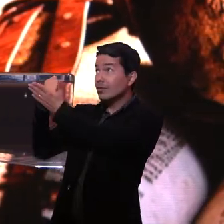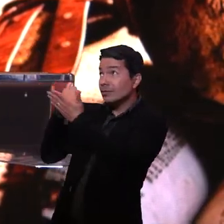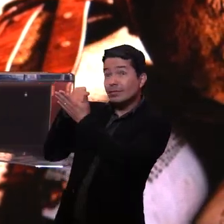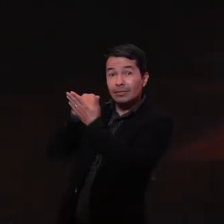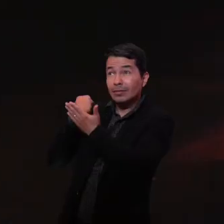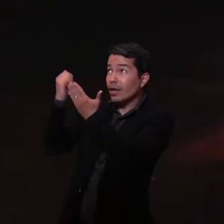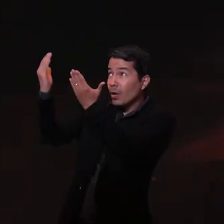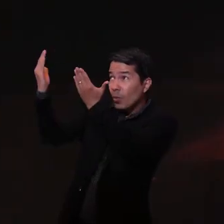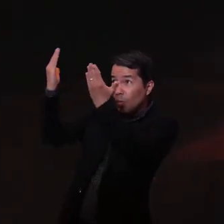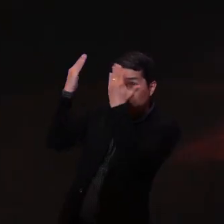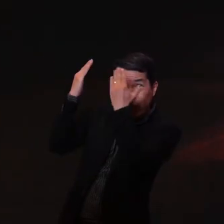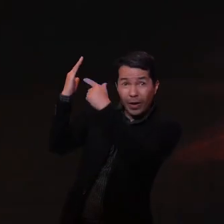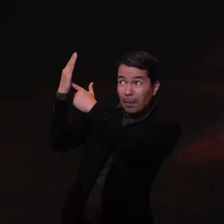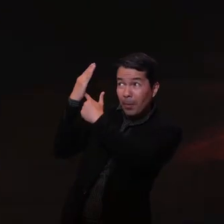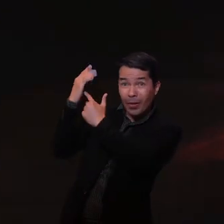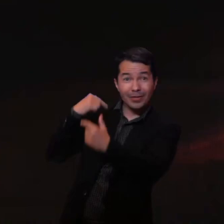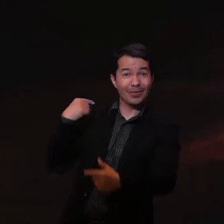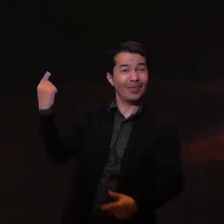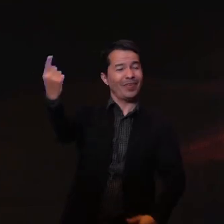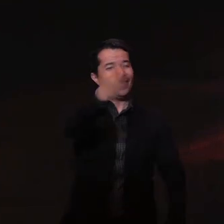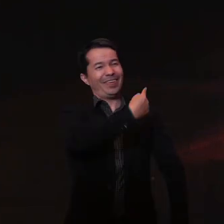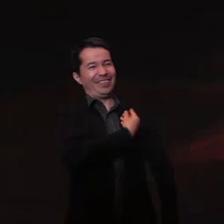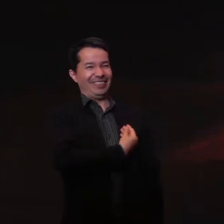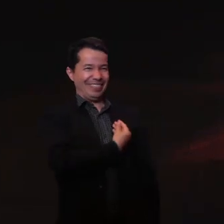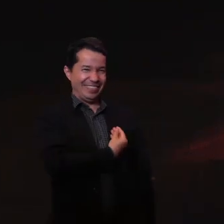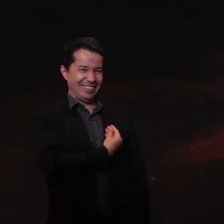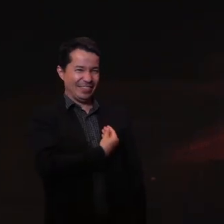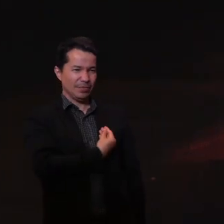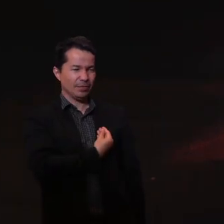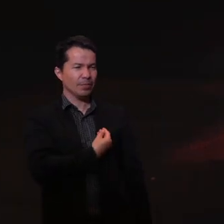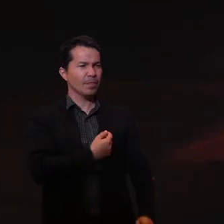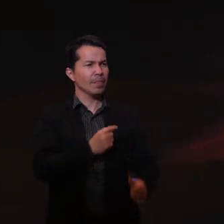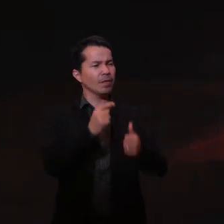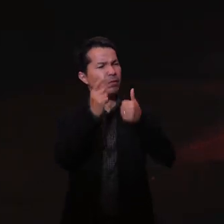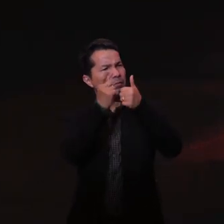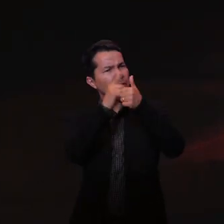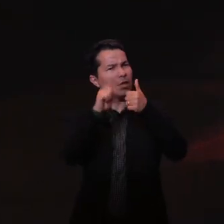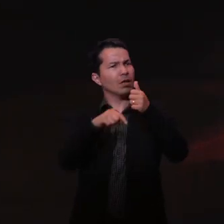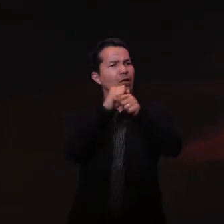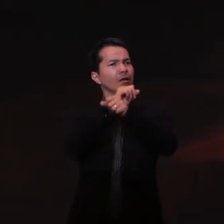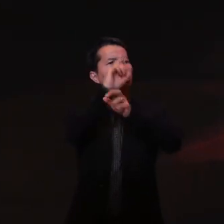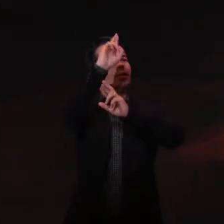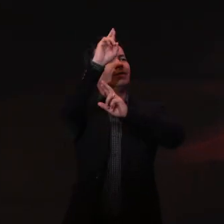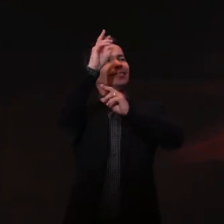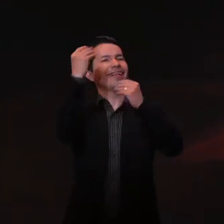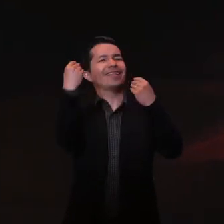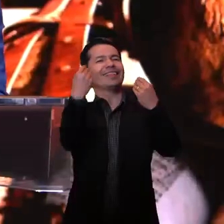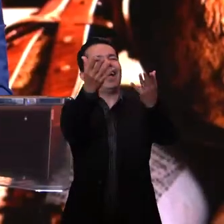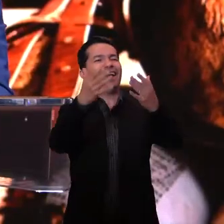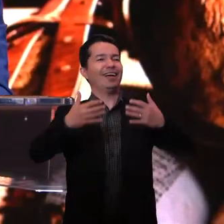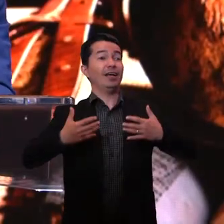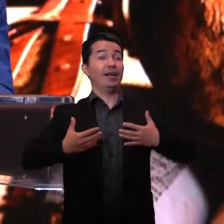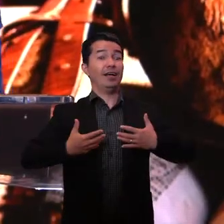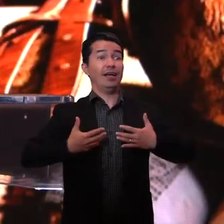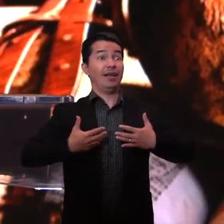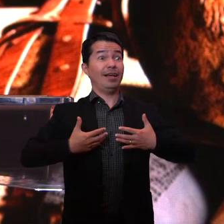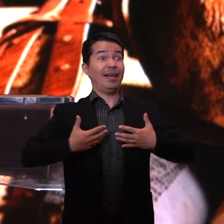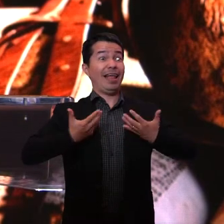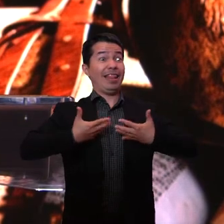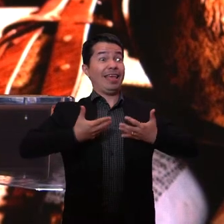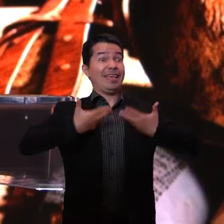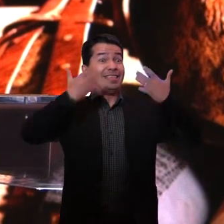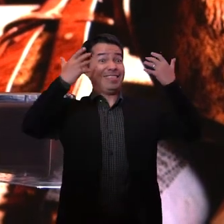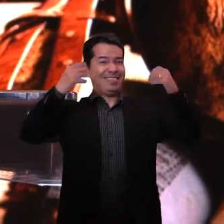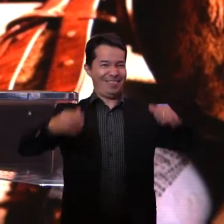desta esperança se manifestar é através da alegria. É como se